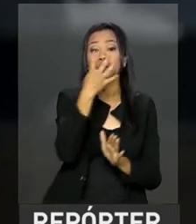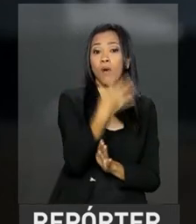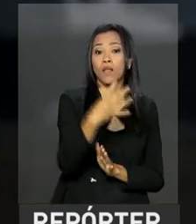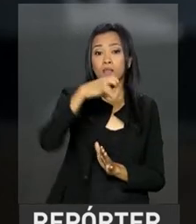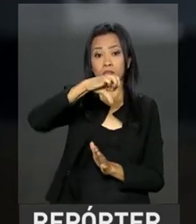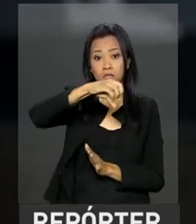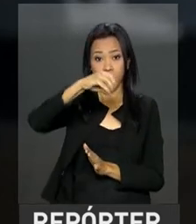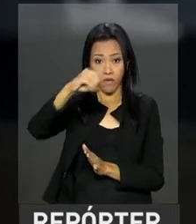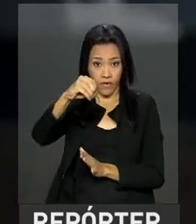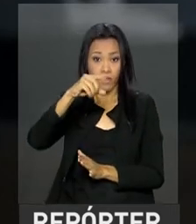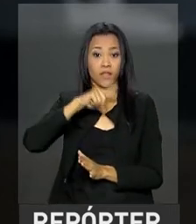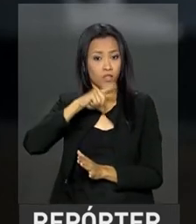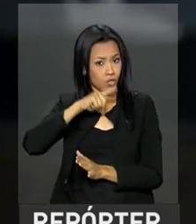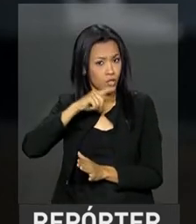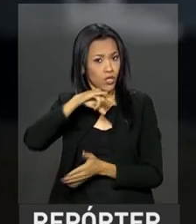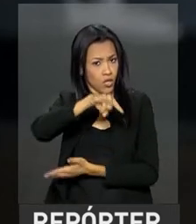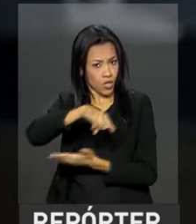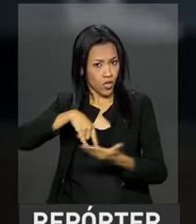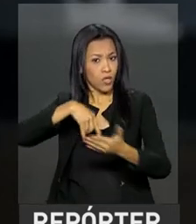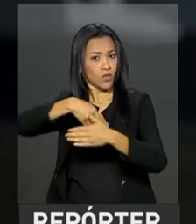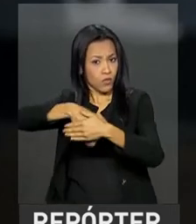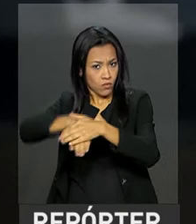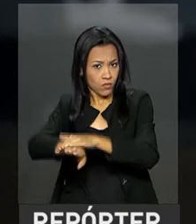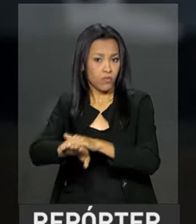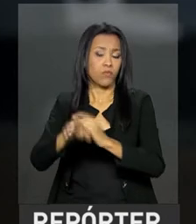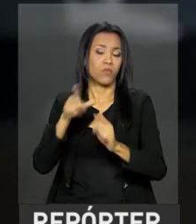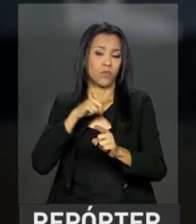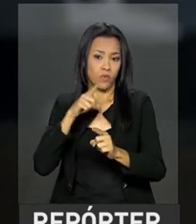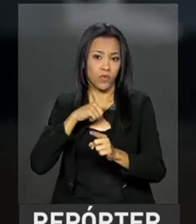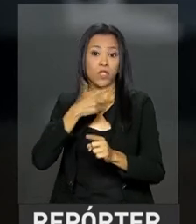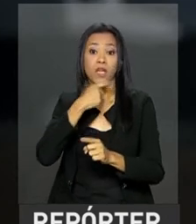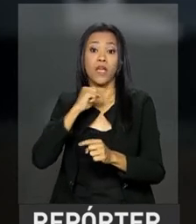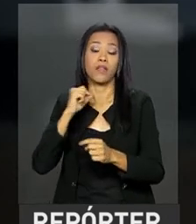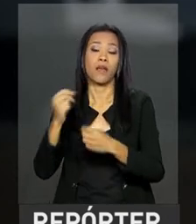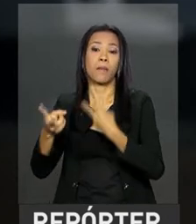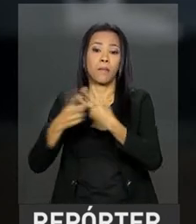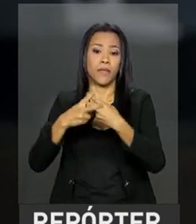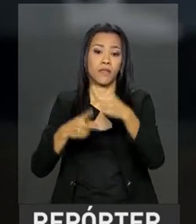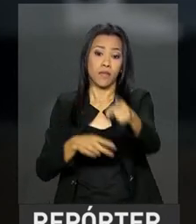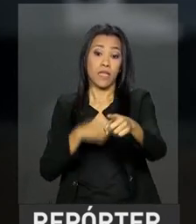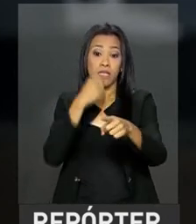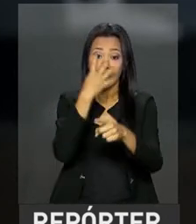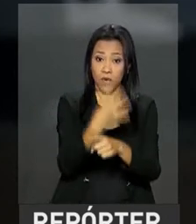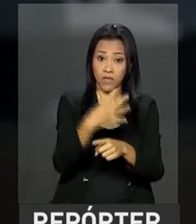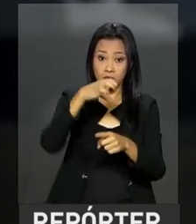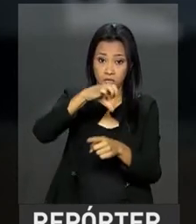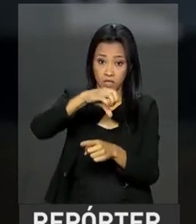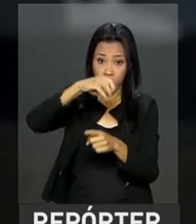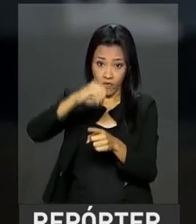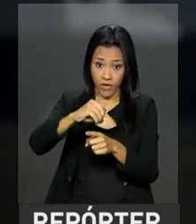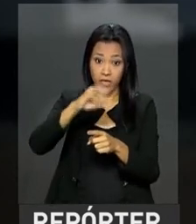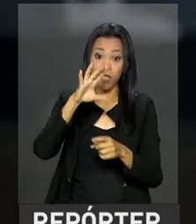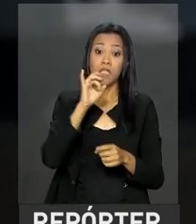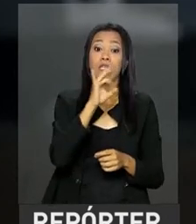490 guardavam algum documento no prontuário do preso. Nessas 490 unidades, somente